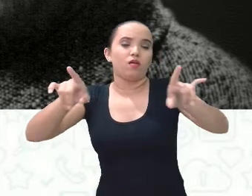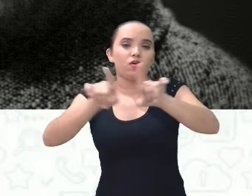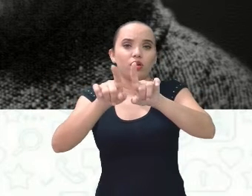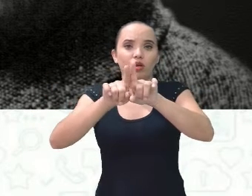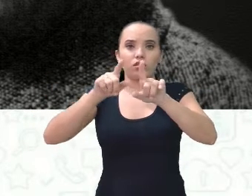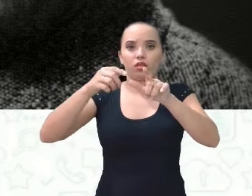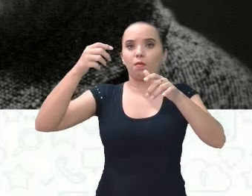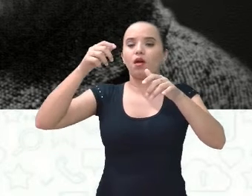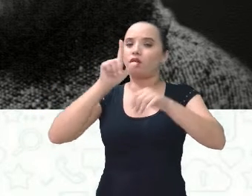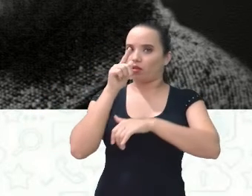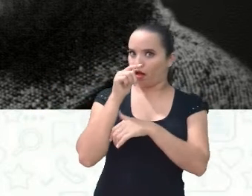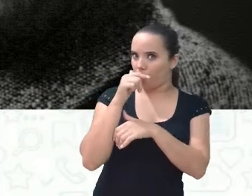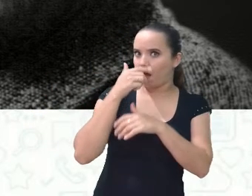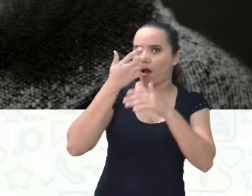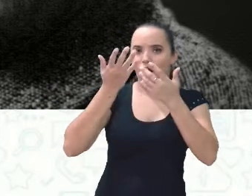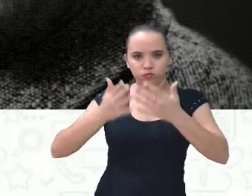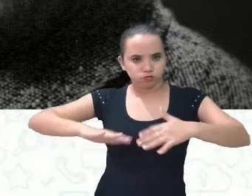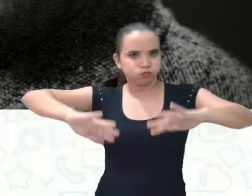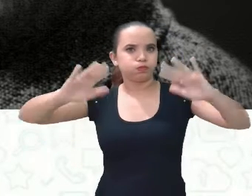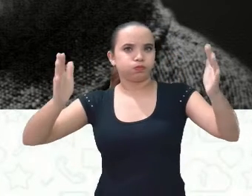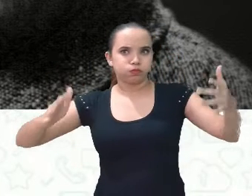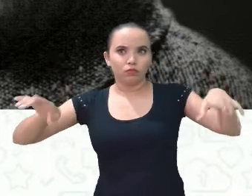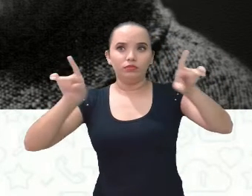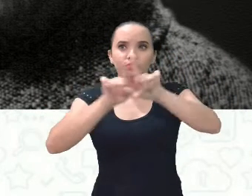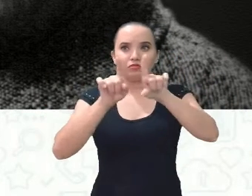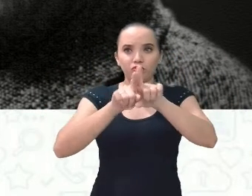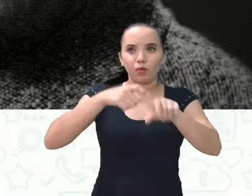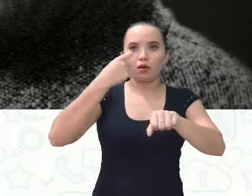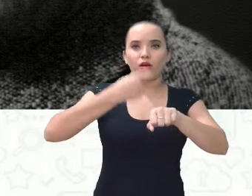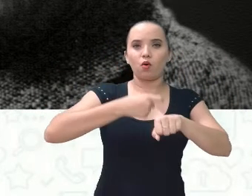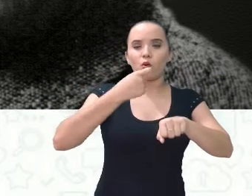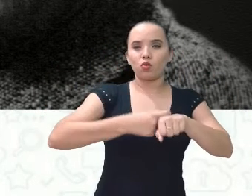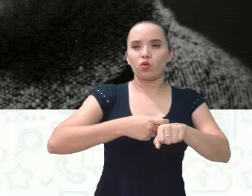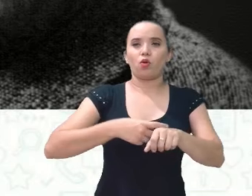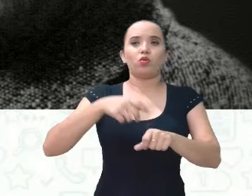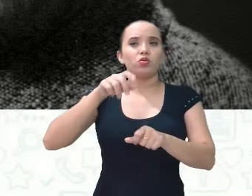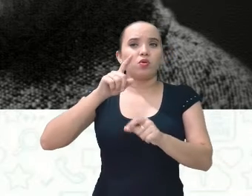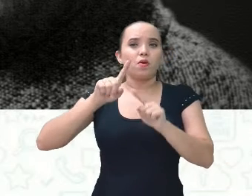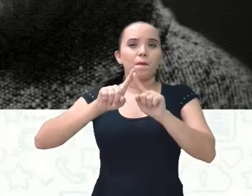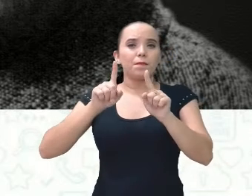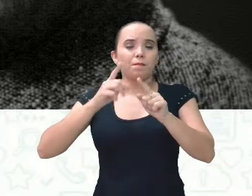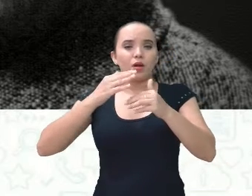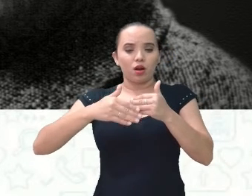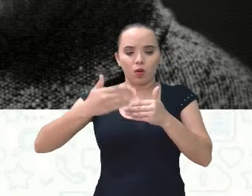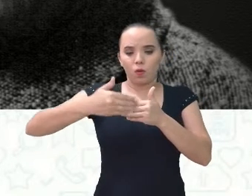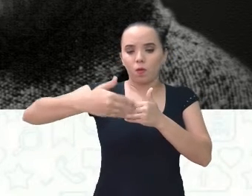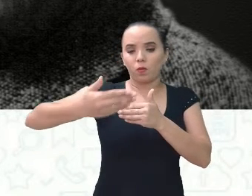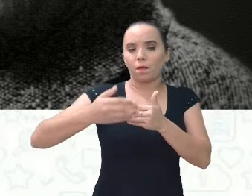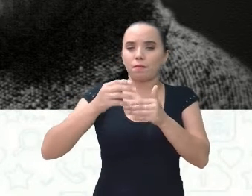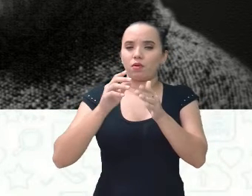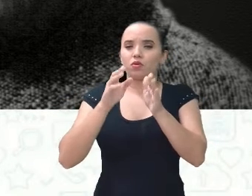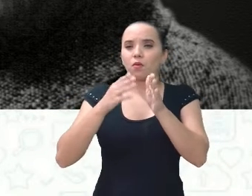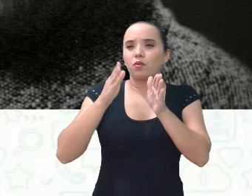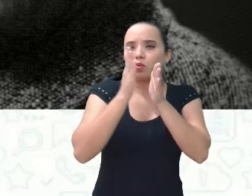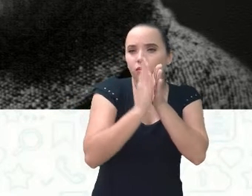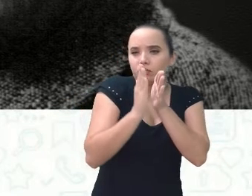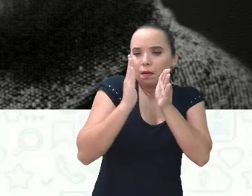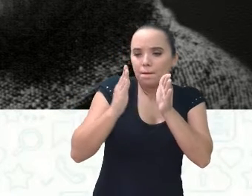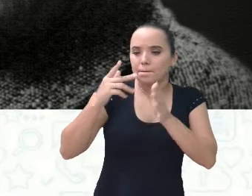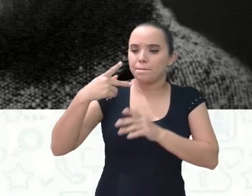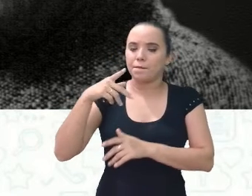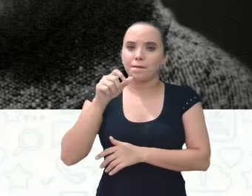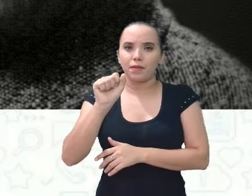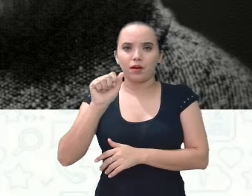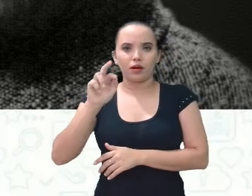a matéria sólida. E ela faz essa propagação a partir das suas partículas, de como as suas